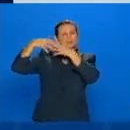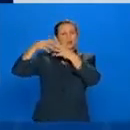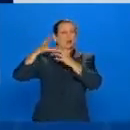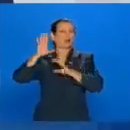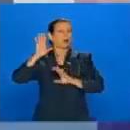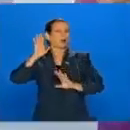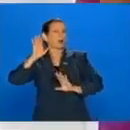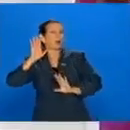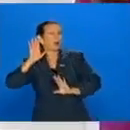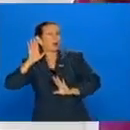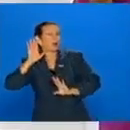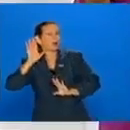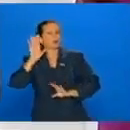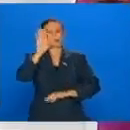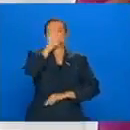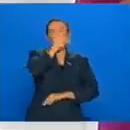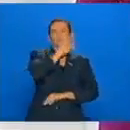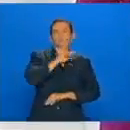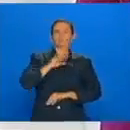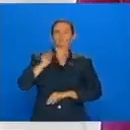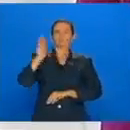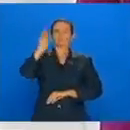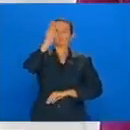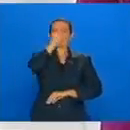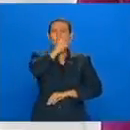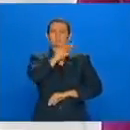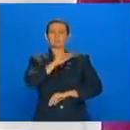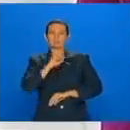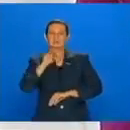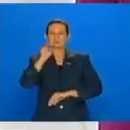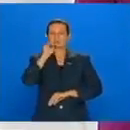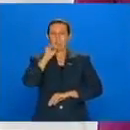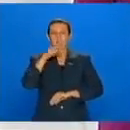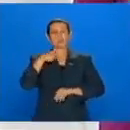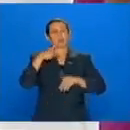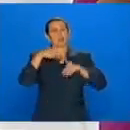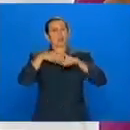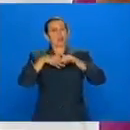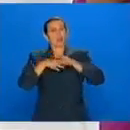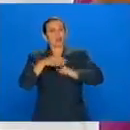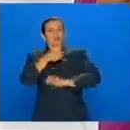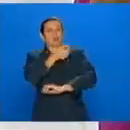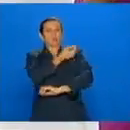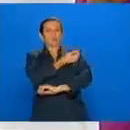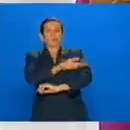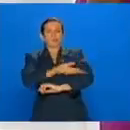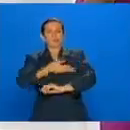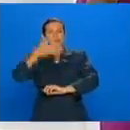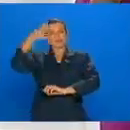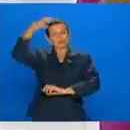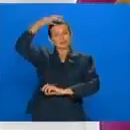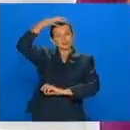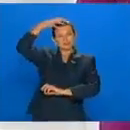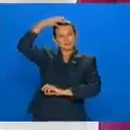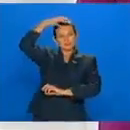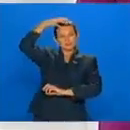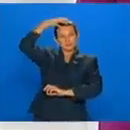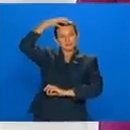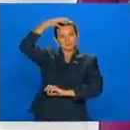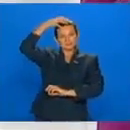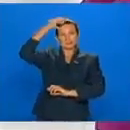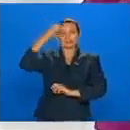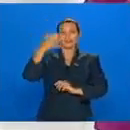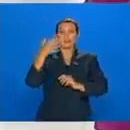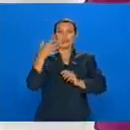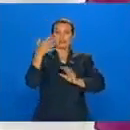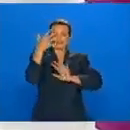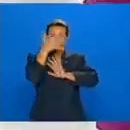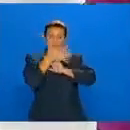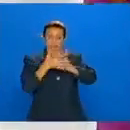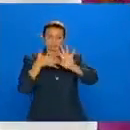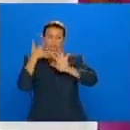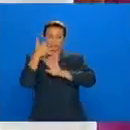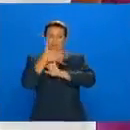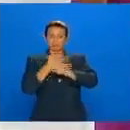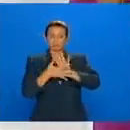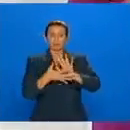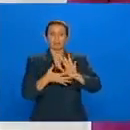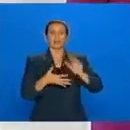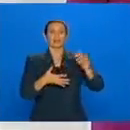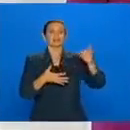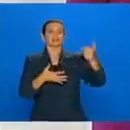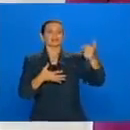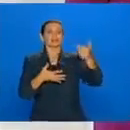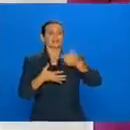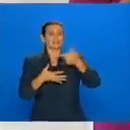aditiva. Ainda mais considerando que essa língua é para nós uma segunda língua, a Libras para